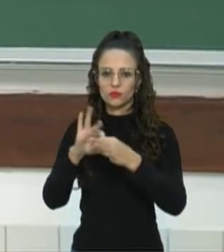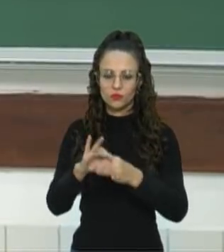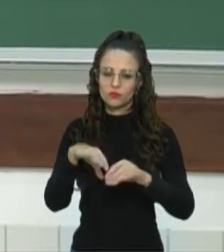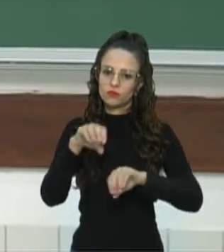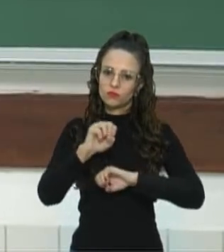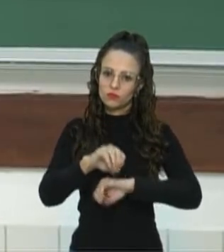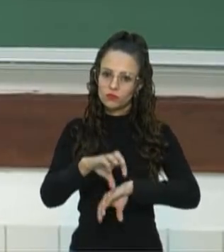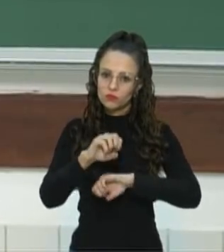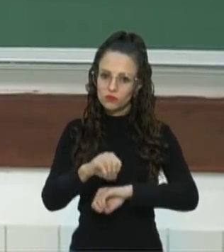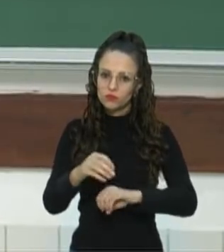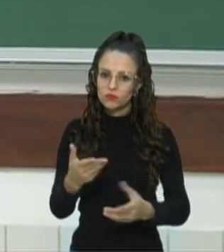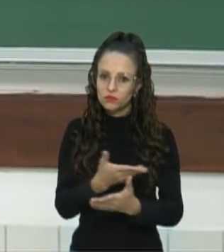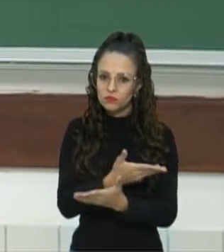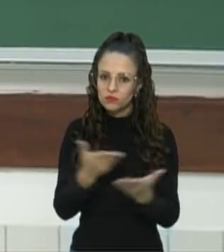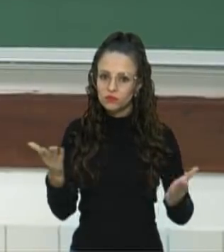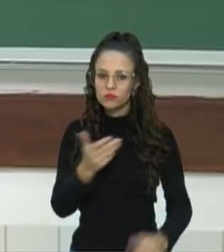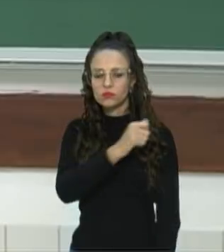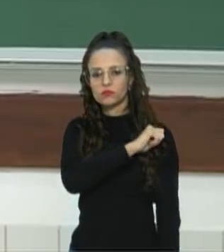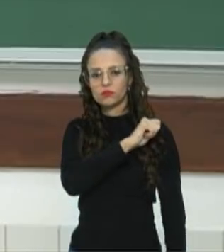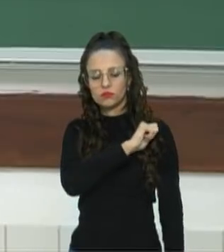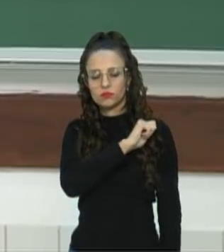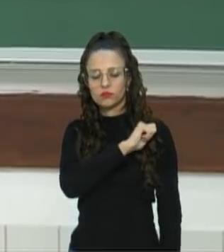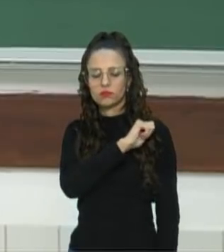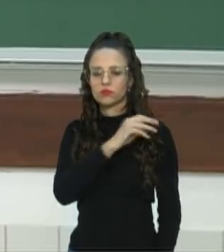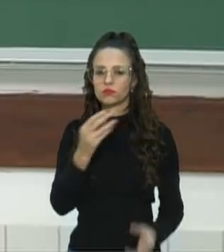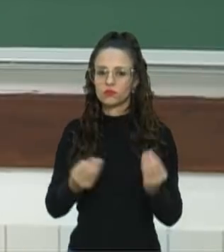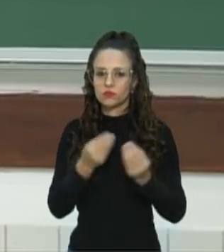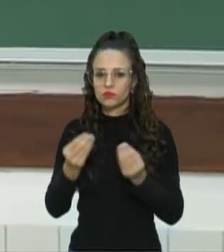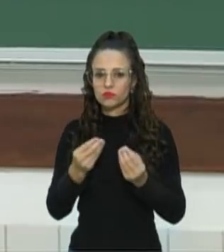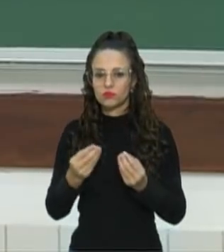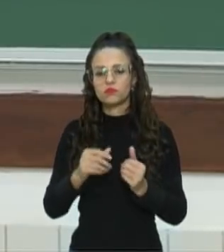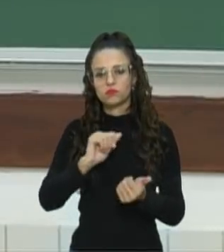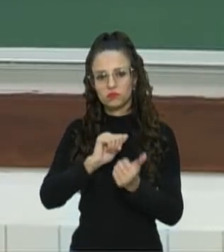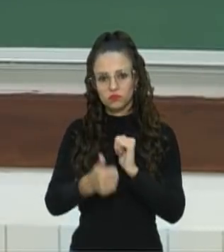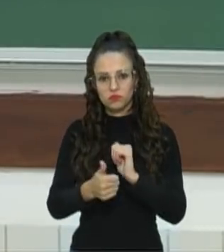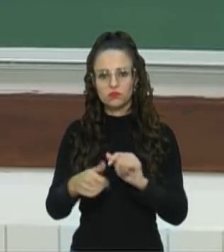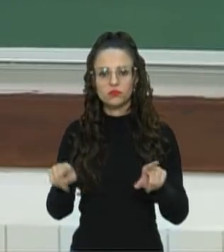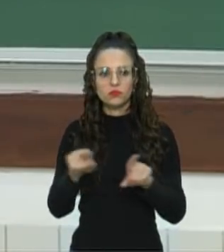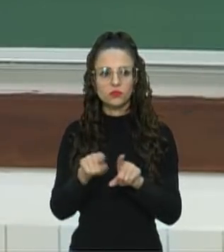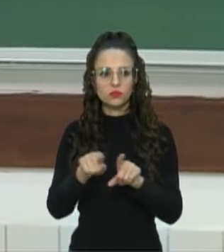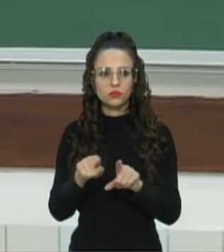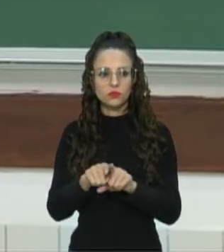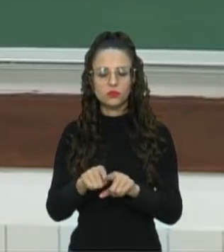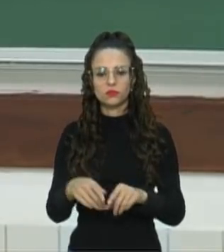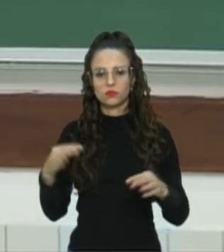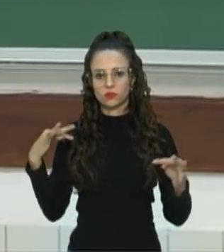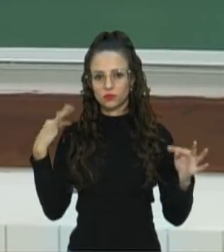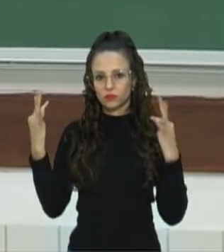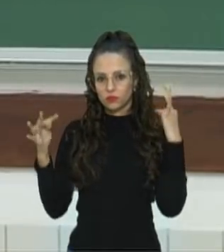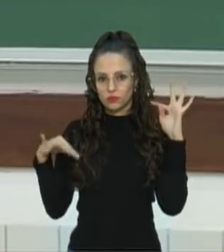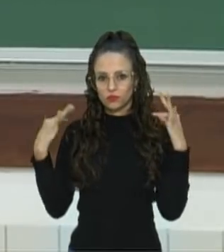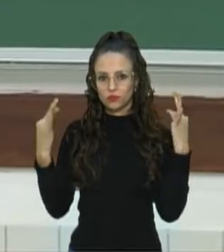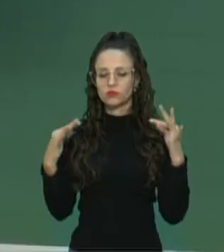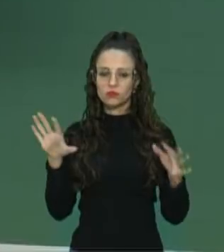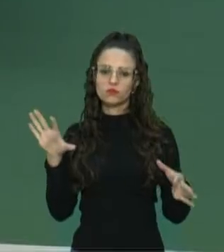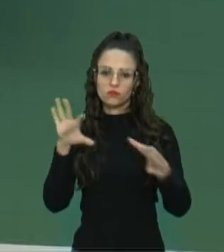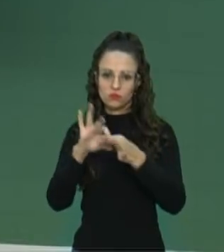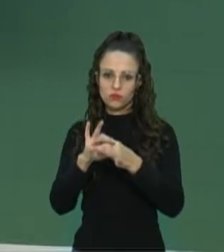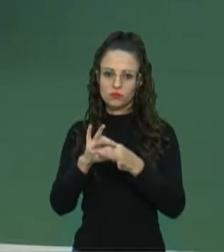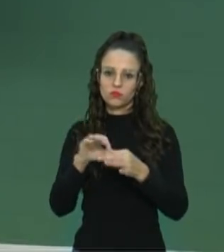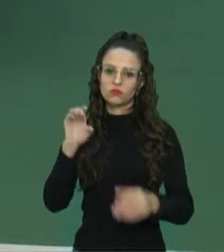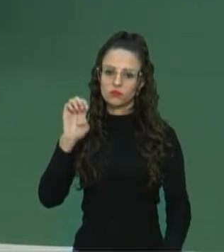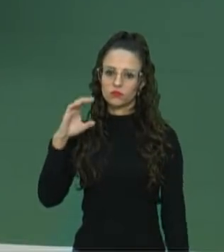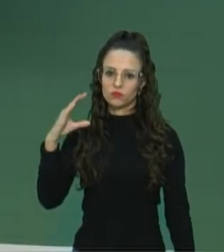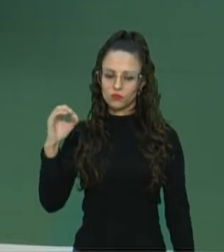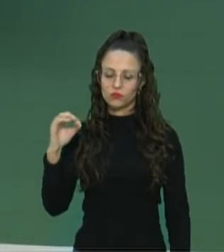pedagógico, ensinar o aluno a uma nova modalidade esportiva, e também temos a turística, que é utilizada aí dentro do